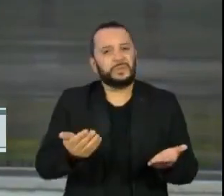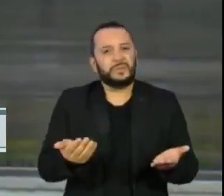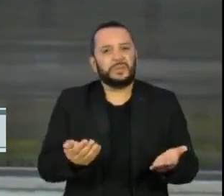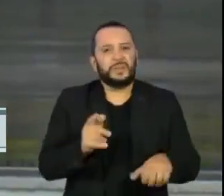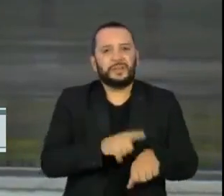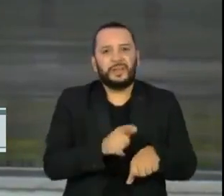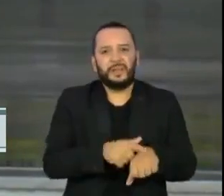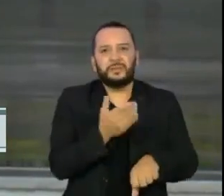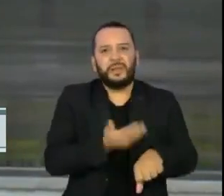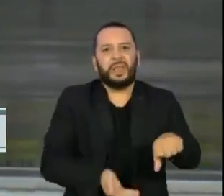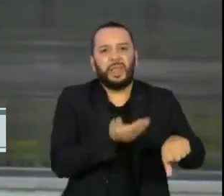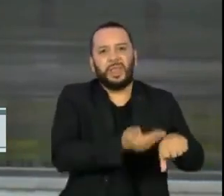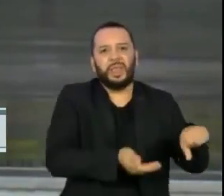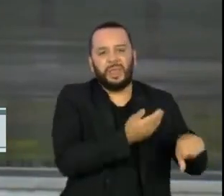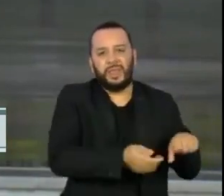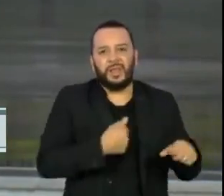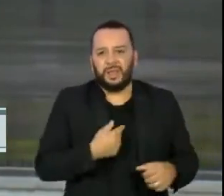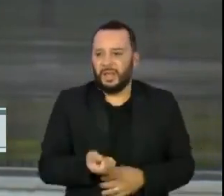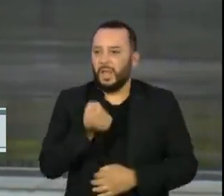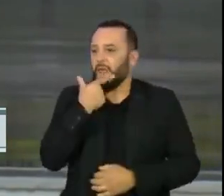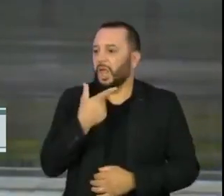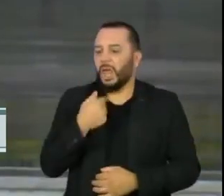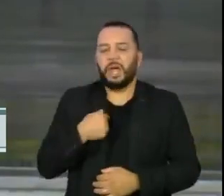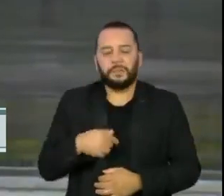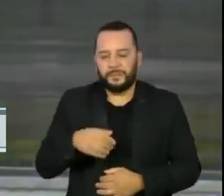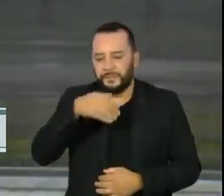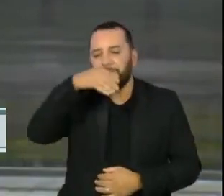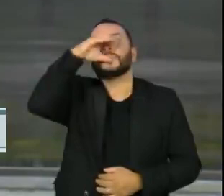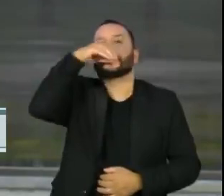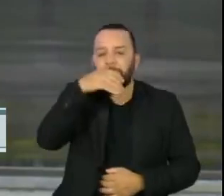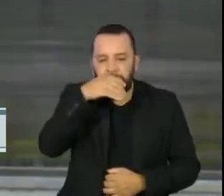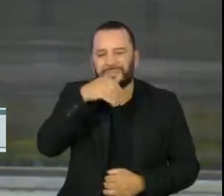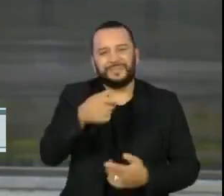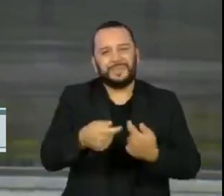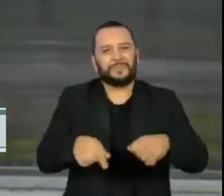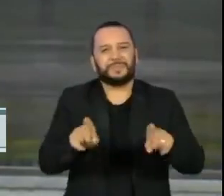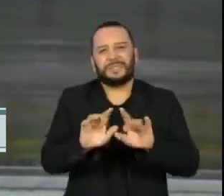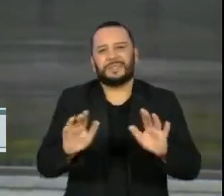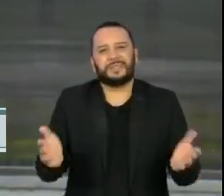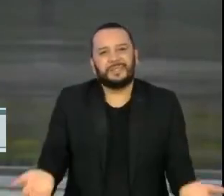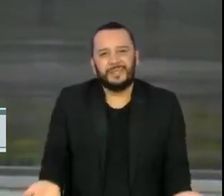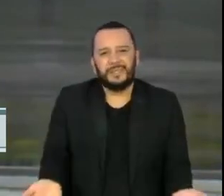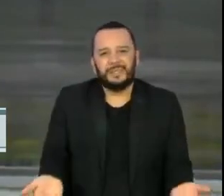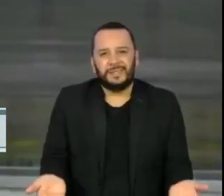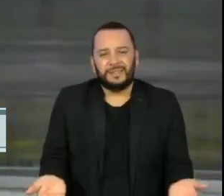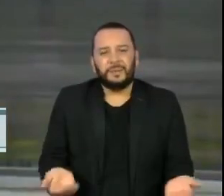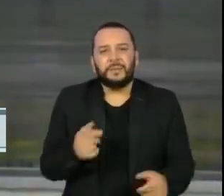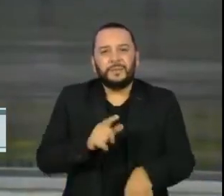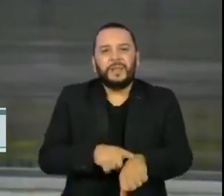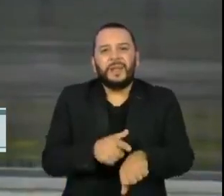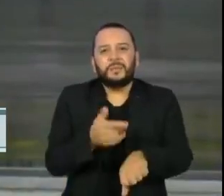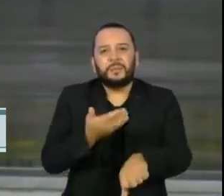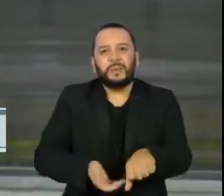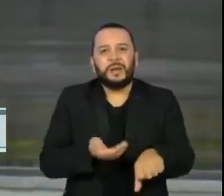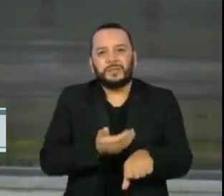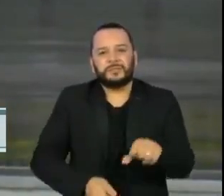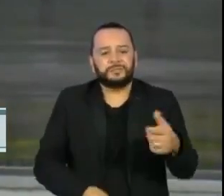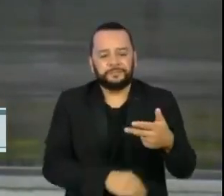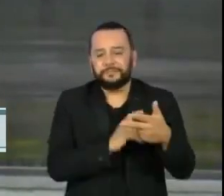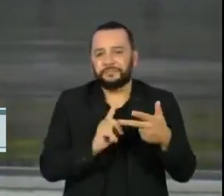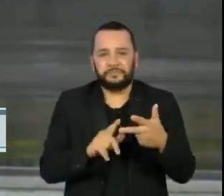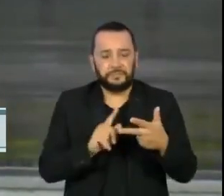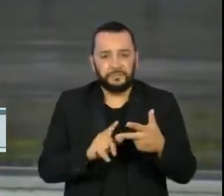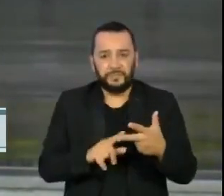comprando o que não é necessário, distribuindo o que não é preciso. Terceiro ponto, a demora do